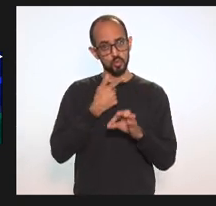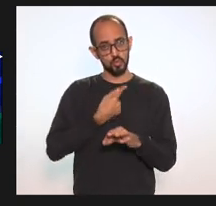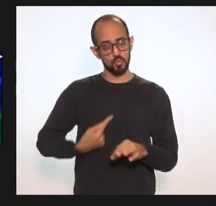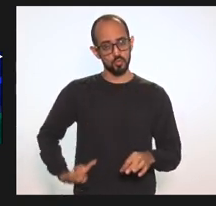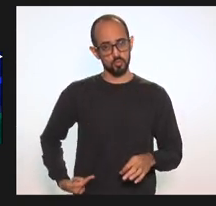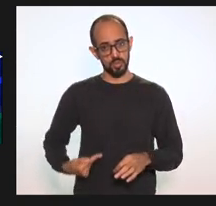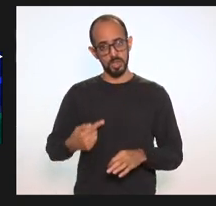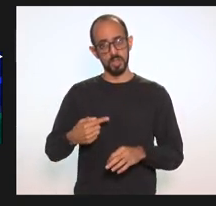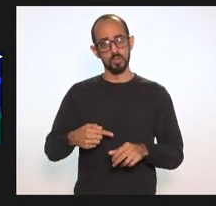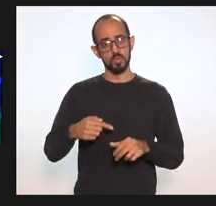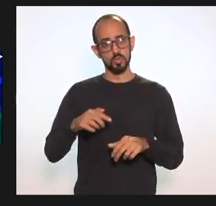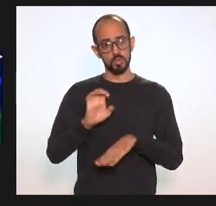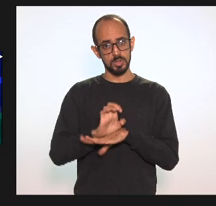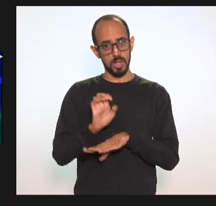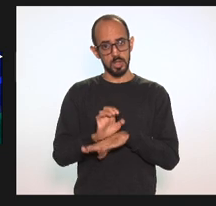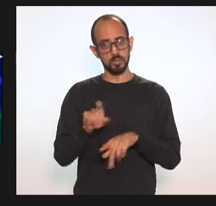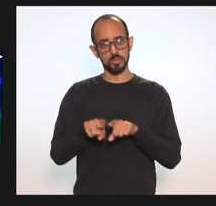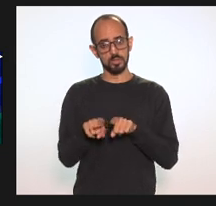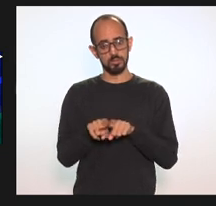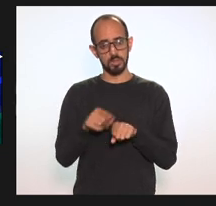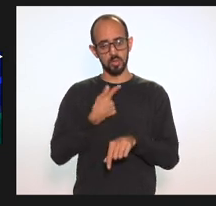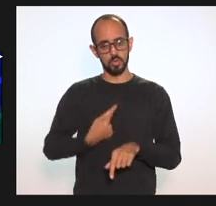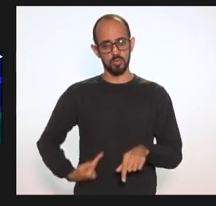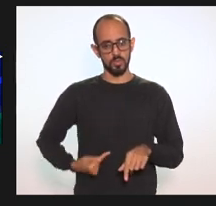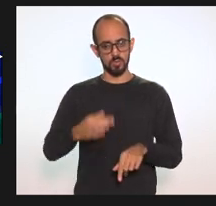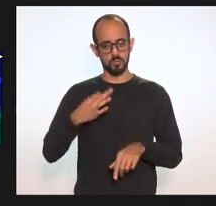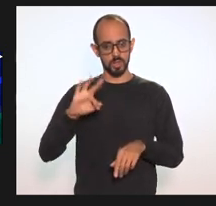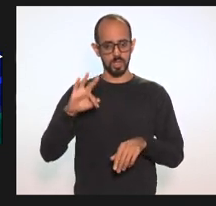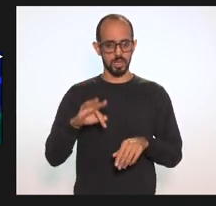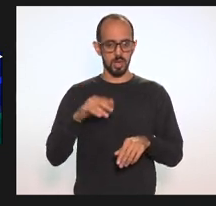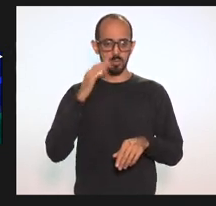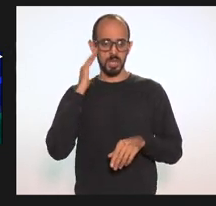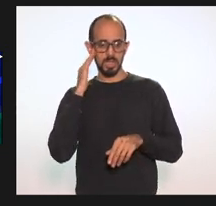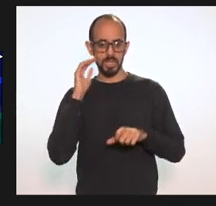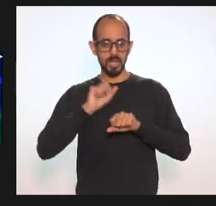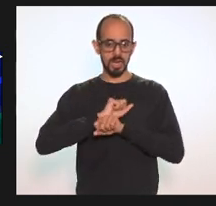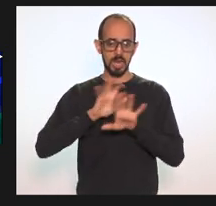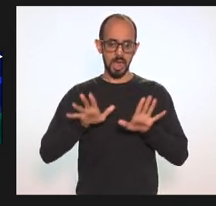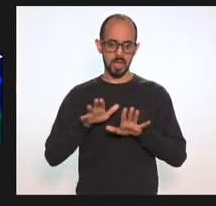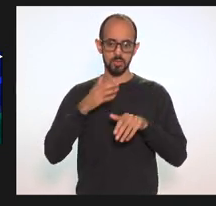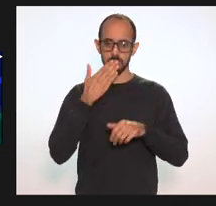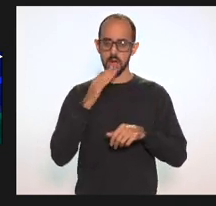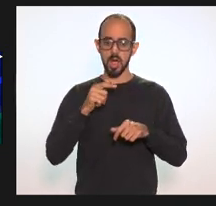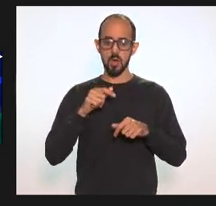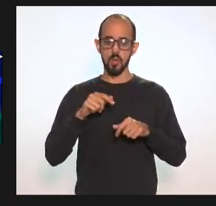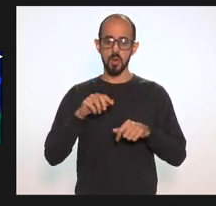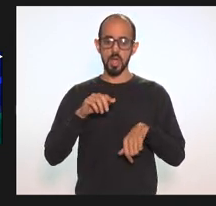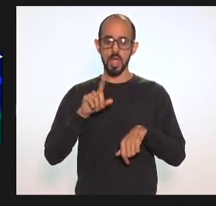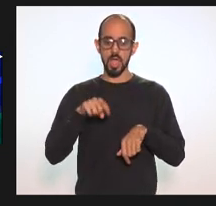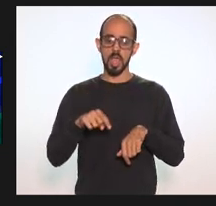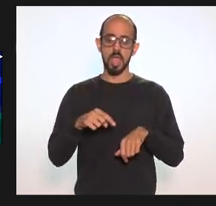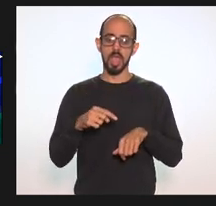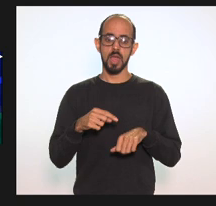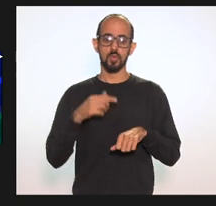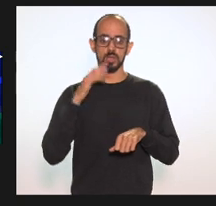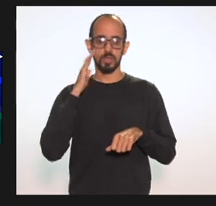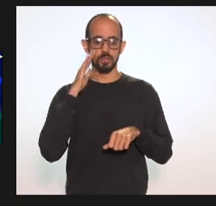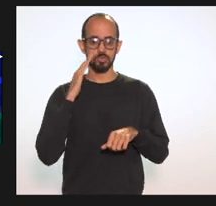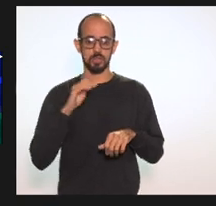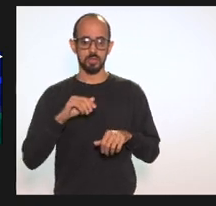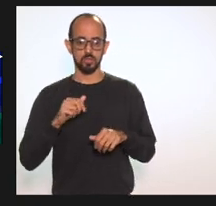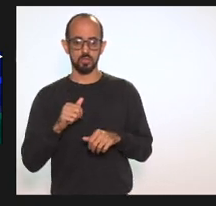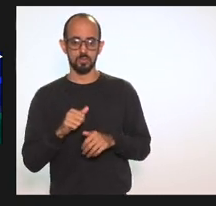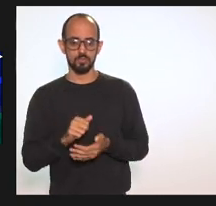com o Governo Federal para que possamos realmente chegar a um empreendimento é mais razoável possível